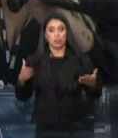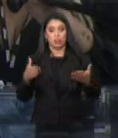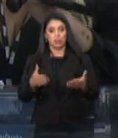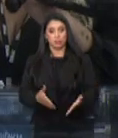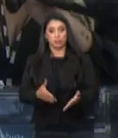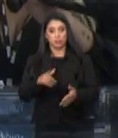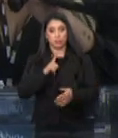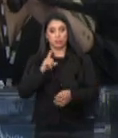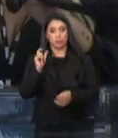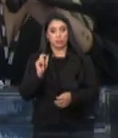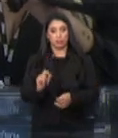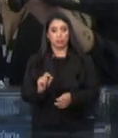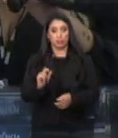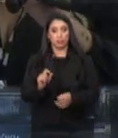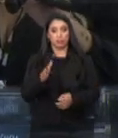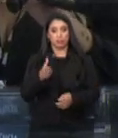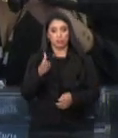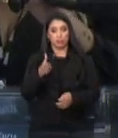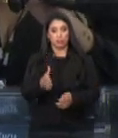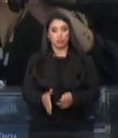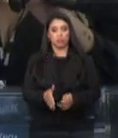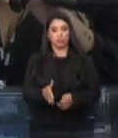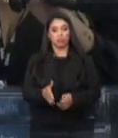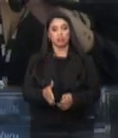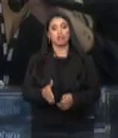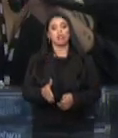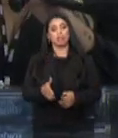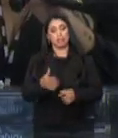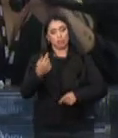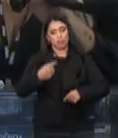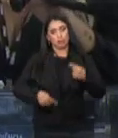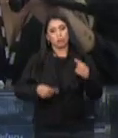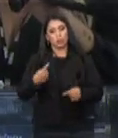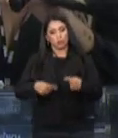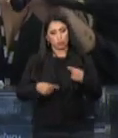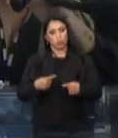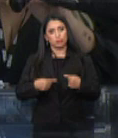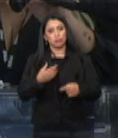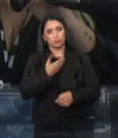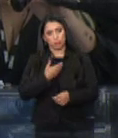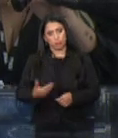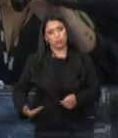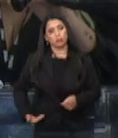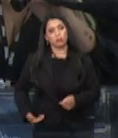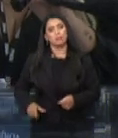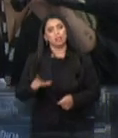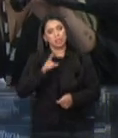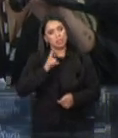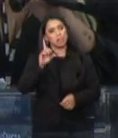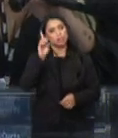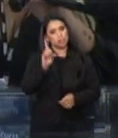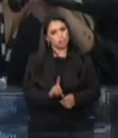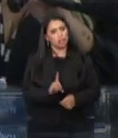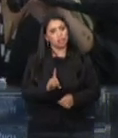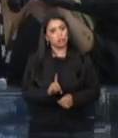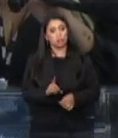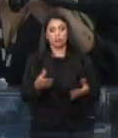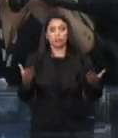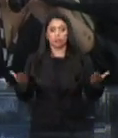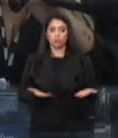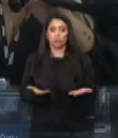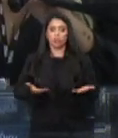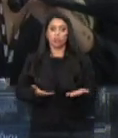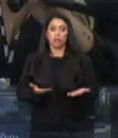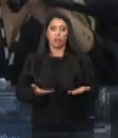efetiva e direta na coisa pública para que se tenha direito a ter direitos estamos diante